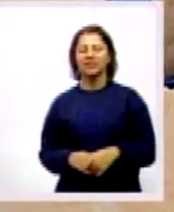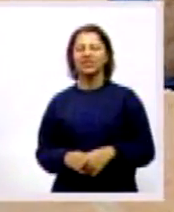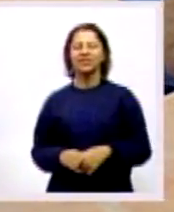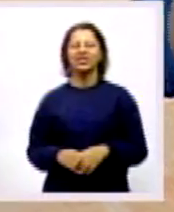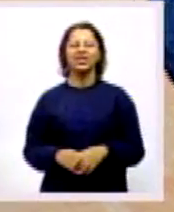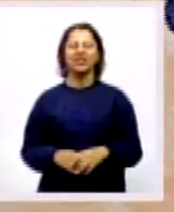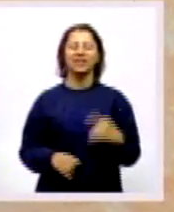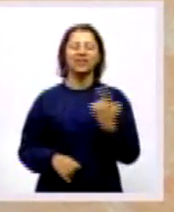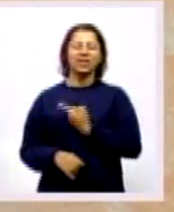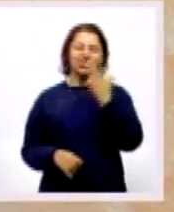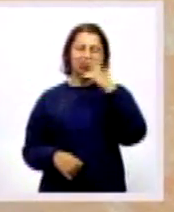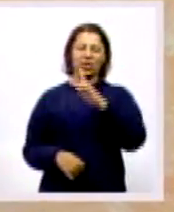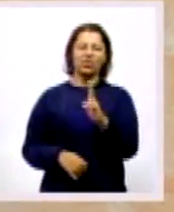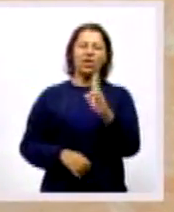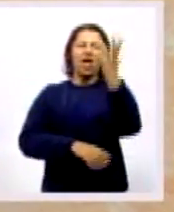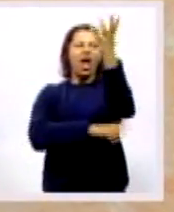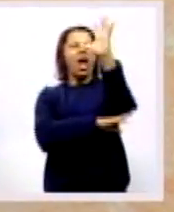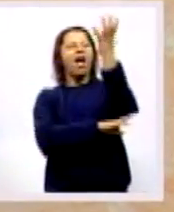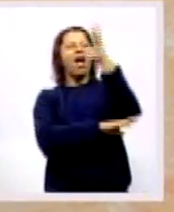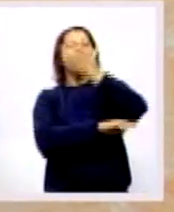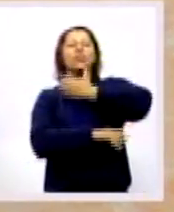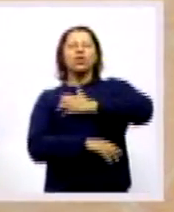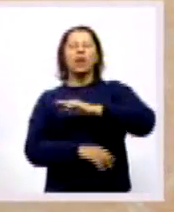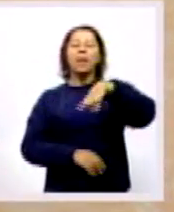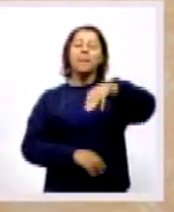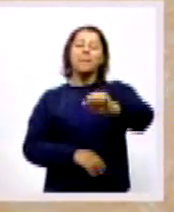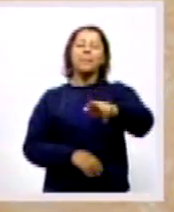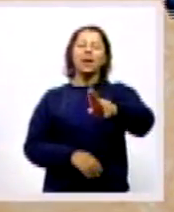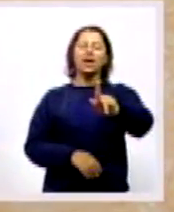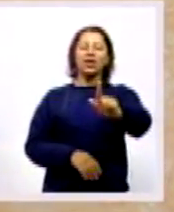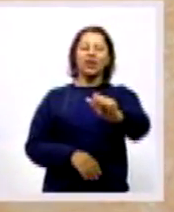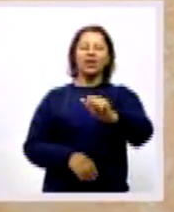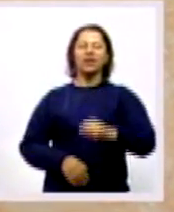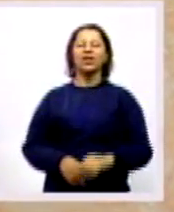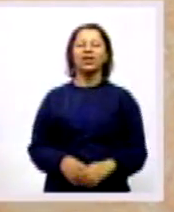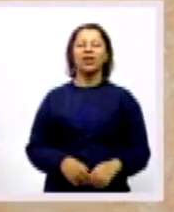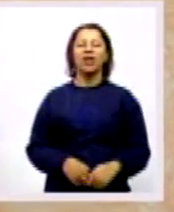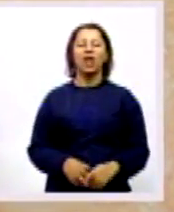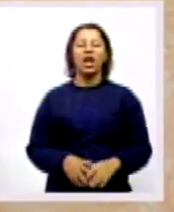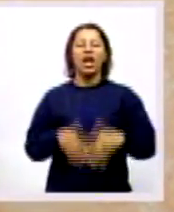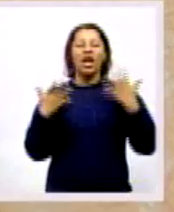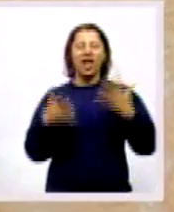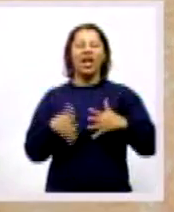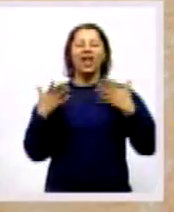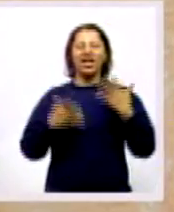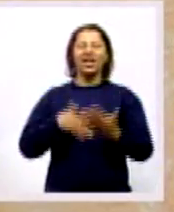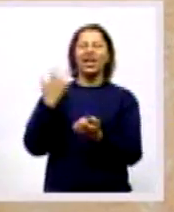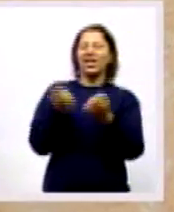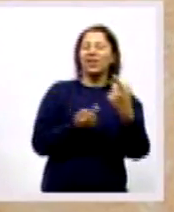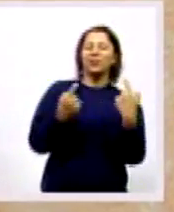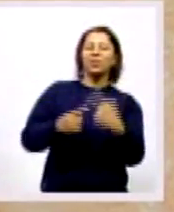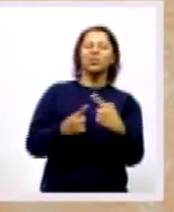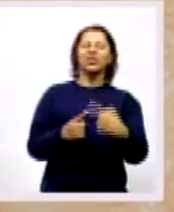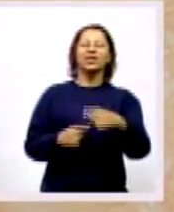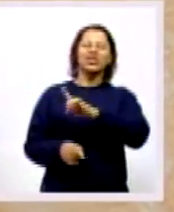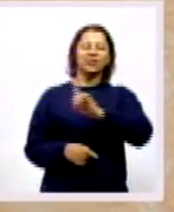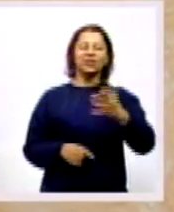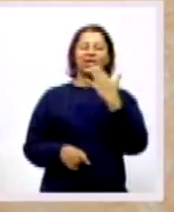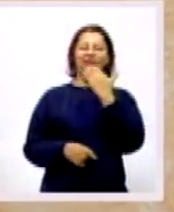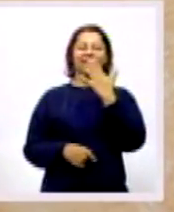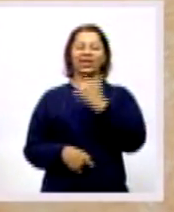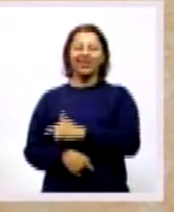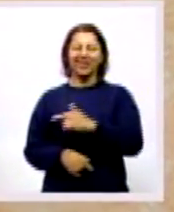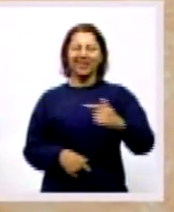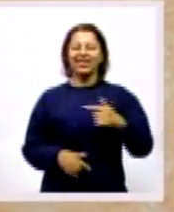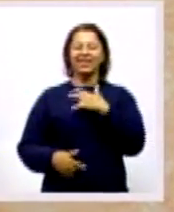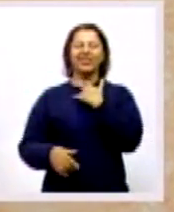A gente via aquele pé de manga lotado lá no fundo do quintal da minha casa, e aquilo era uma alegria de vez em quando, porque no dia que comia uma manga era quase uma